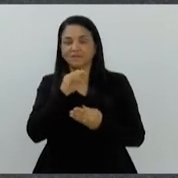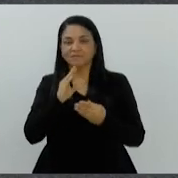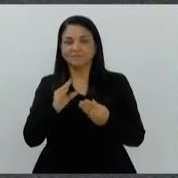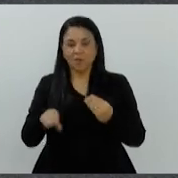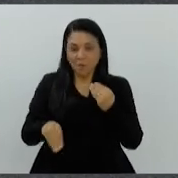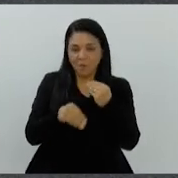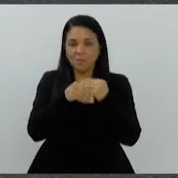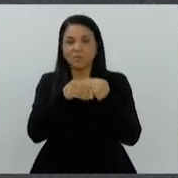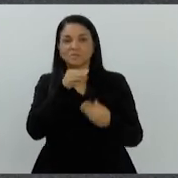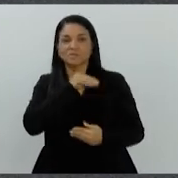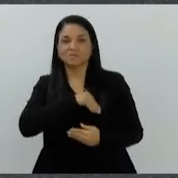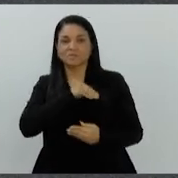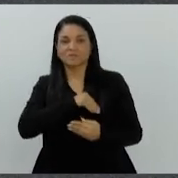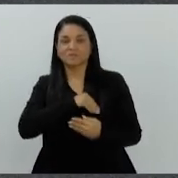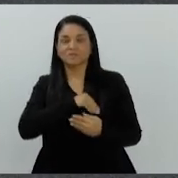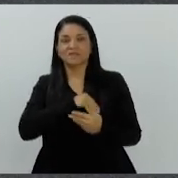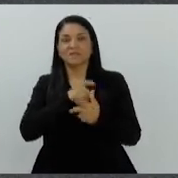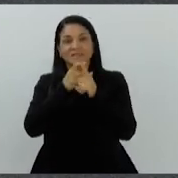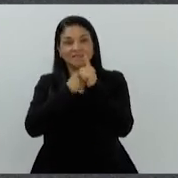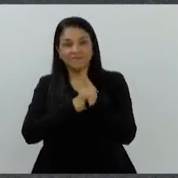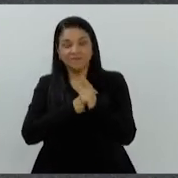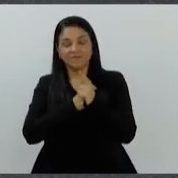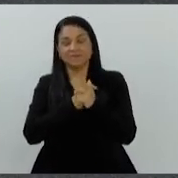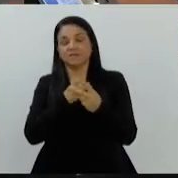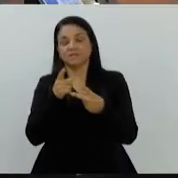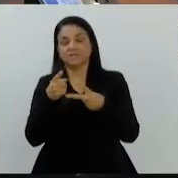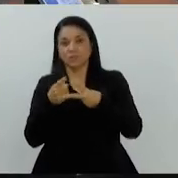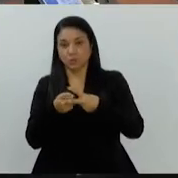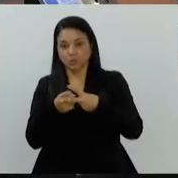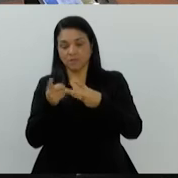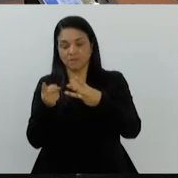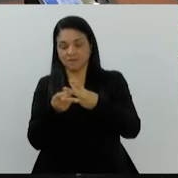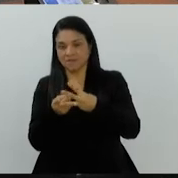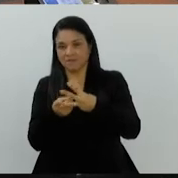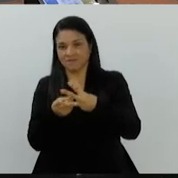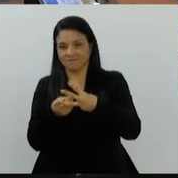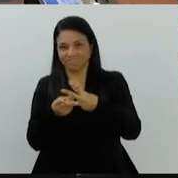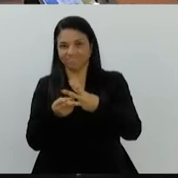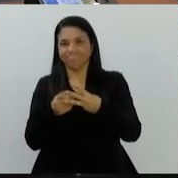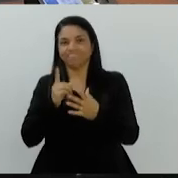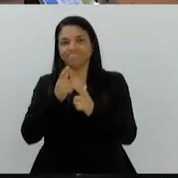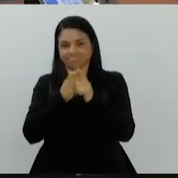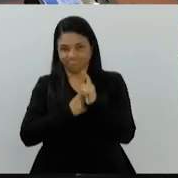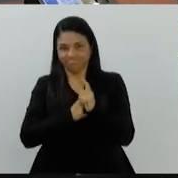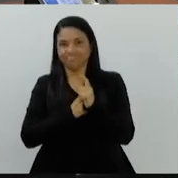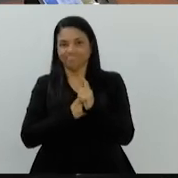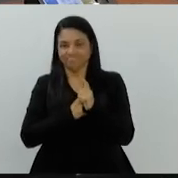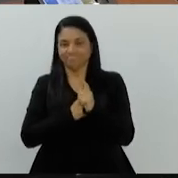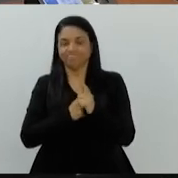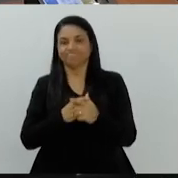Está devendo a segunda e a terceira parcela, governador. Muito obrigado, deputada Marta Rocha.